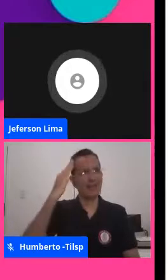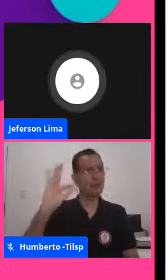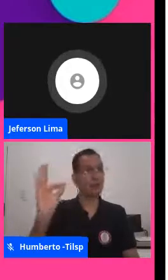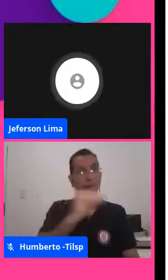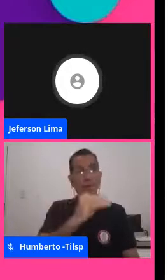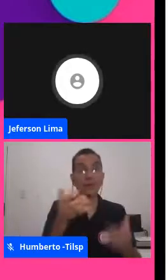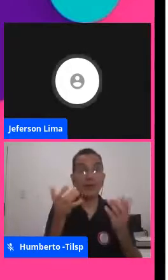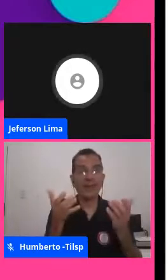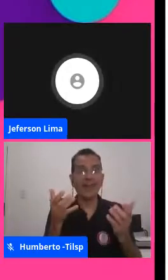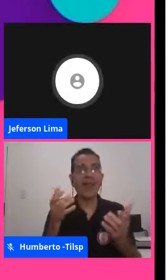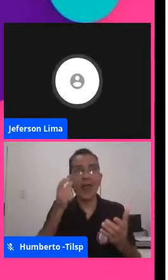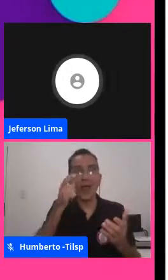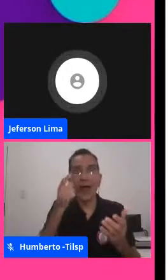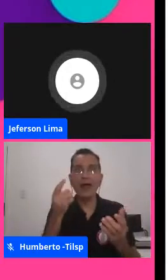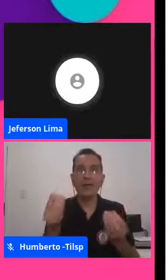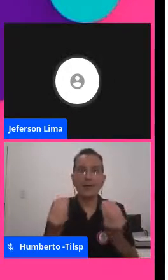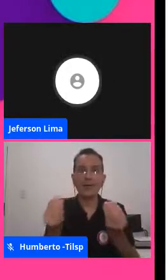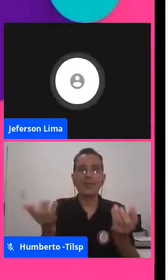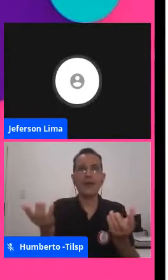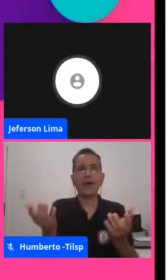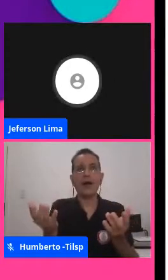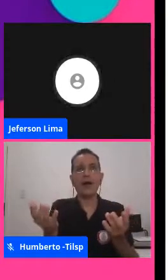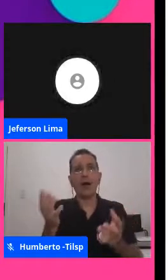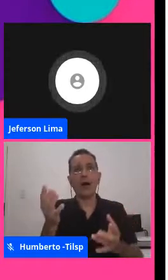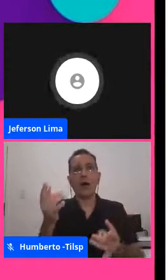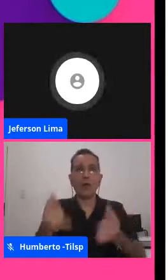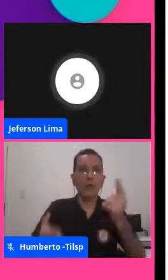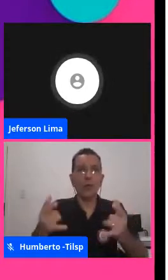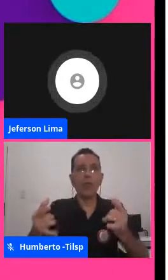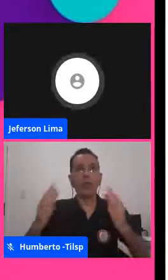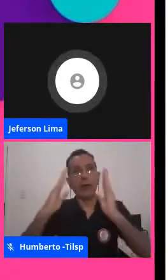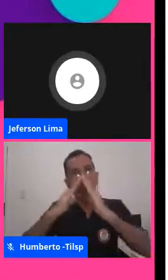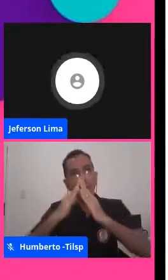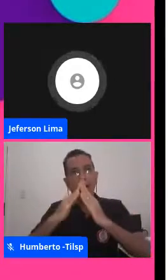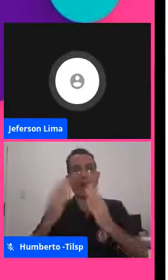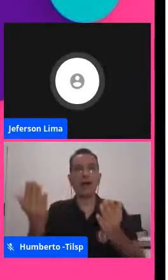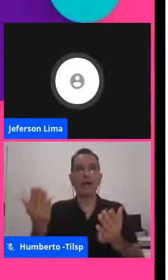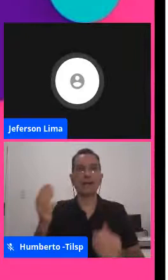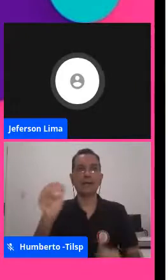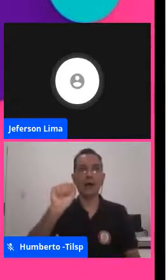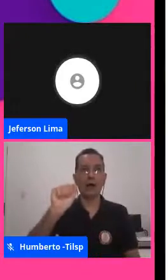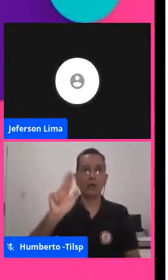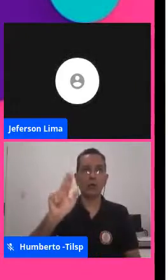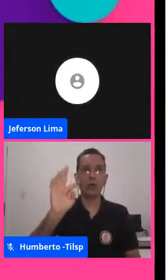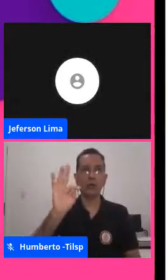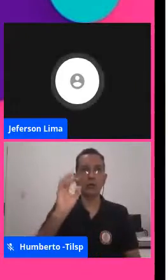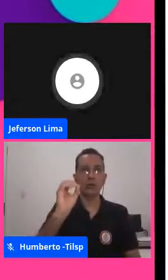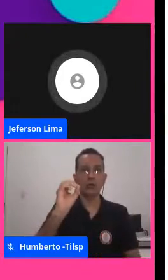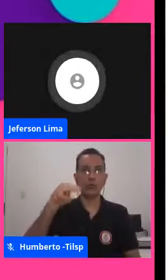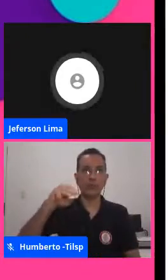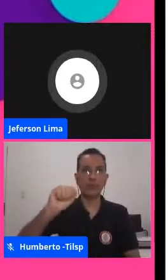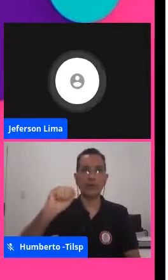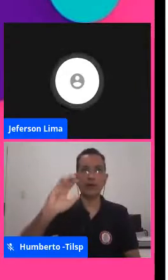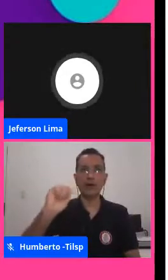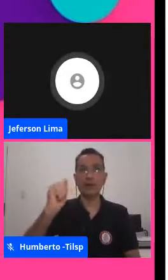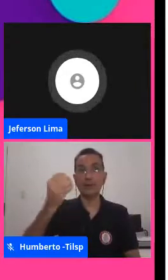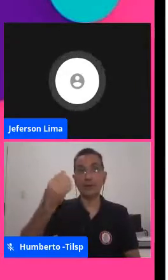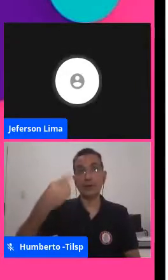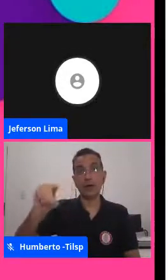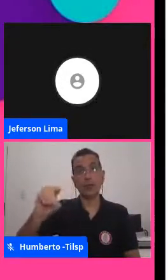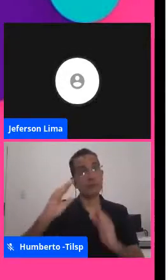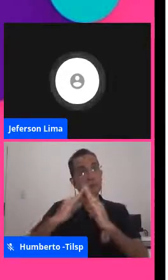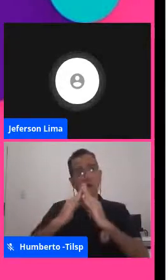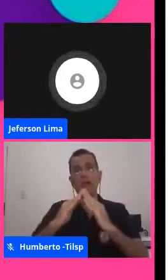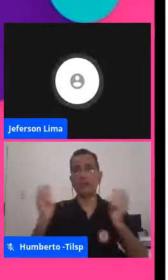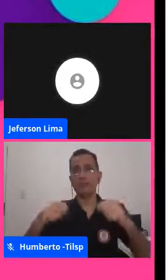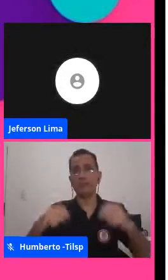gente está interessado em automação residencial do ponto de vista que, olha, eu tenho minha casa, eu quero automatizar minha lâmpada. Só que muita gente quer ir um pouquinho além.